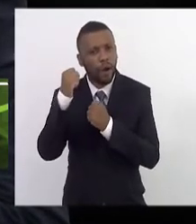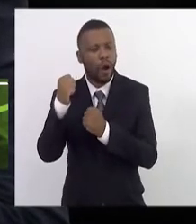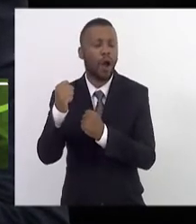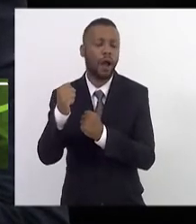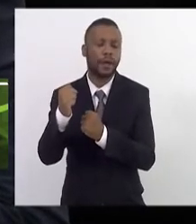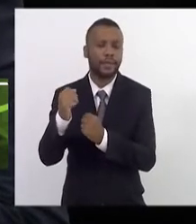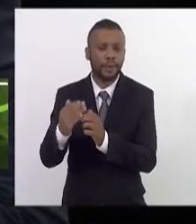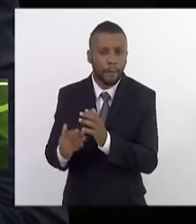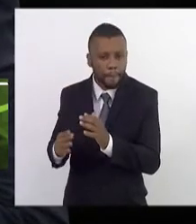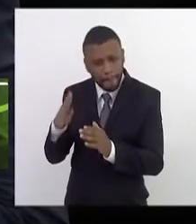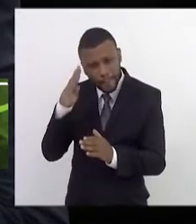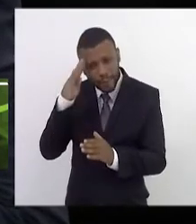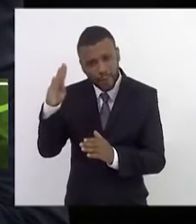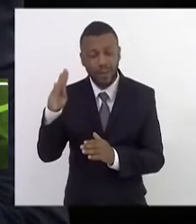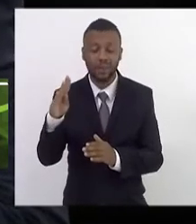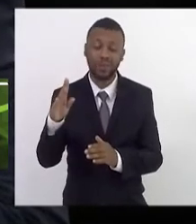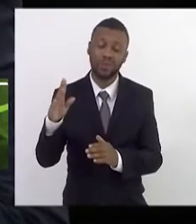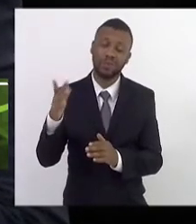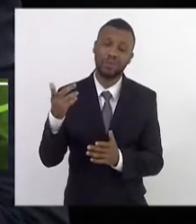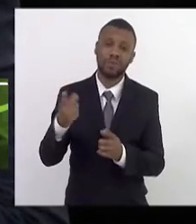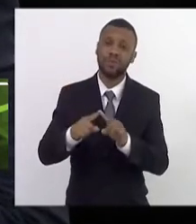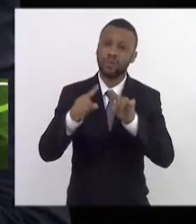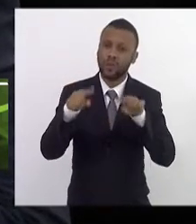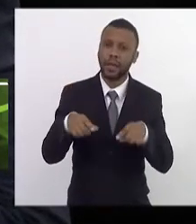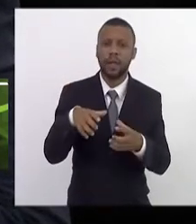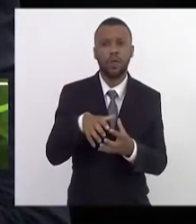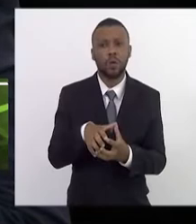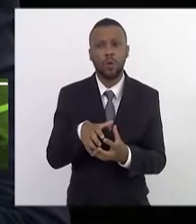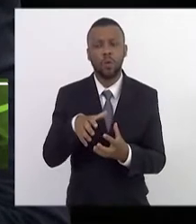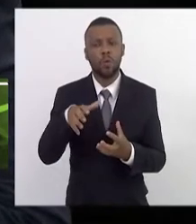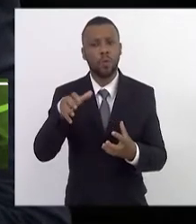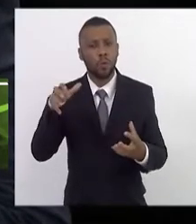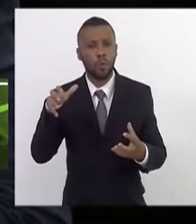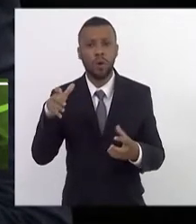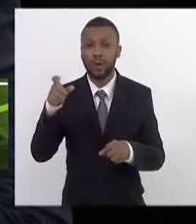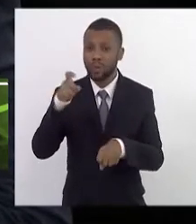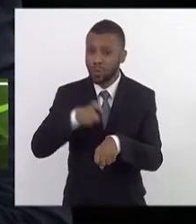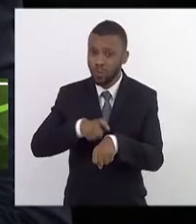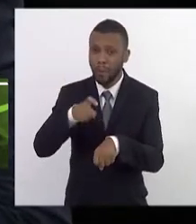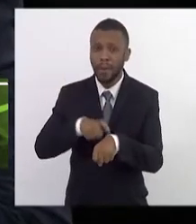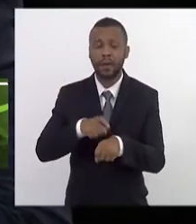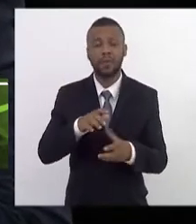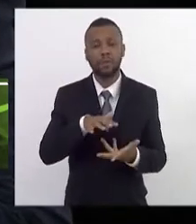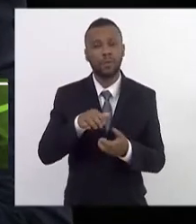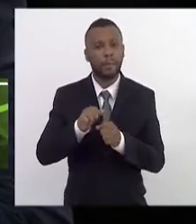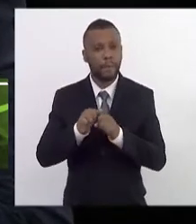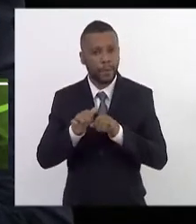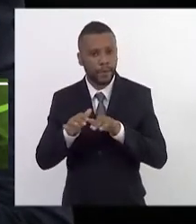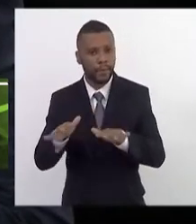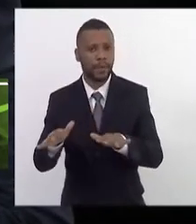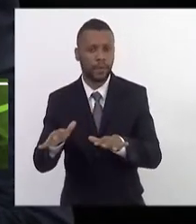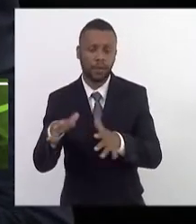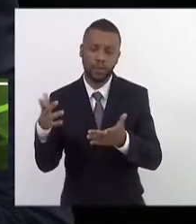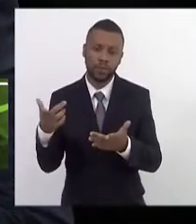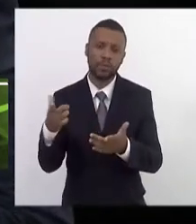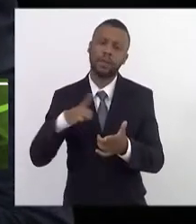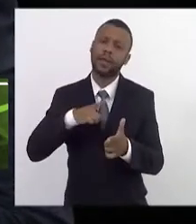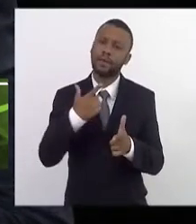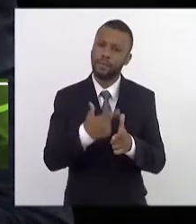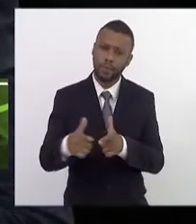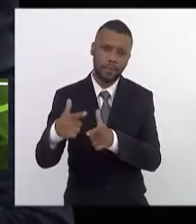com funcionários de idade e num momento de pandemia, isso tudo cria uma série de transtornos. Feita a minha